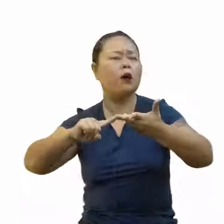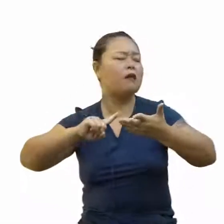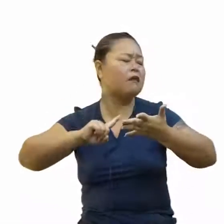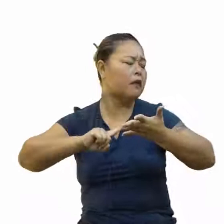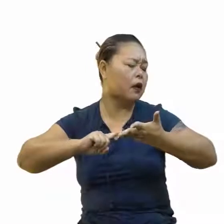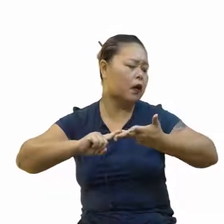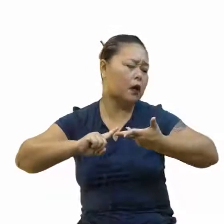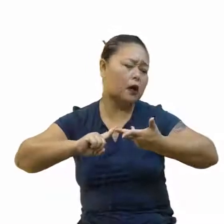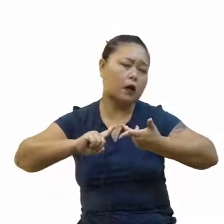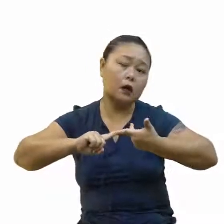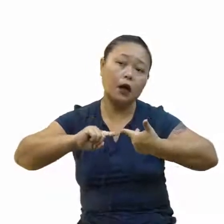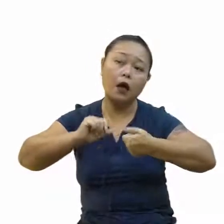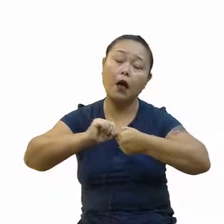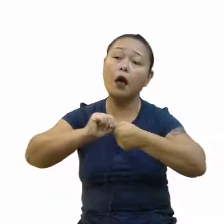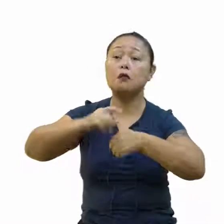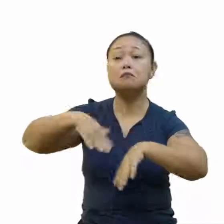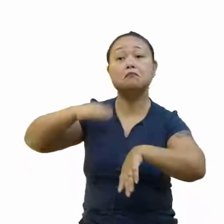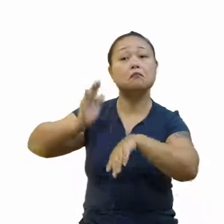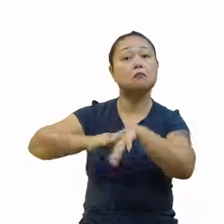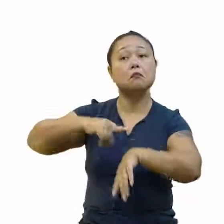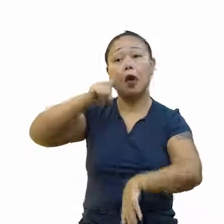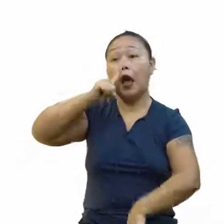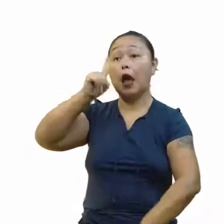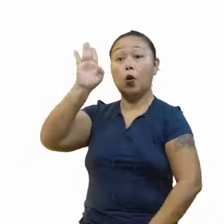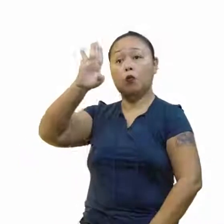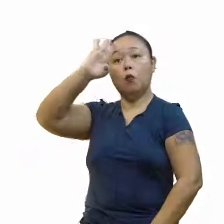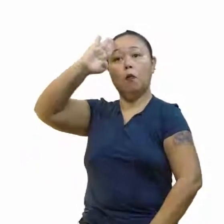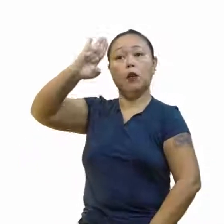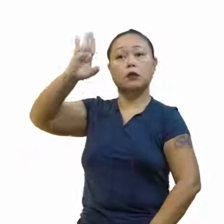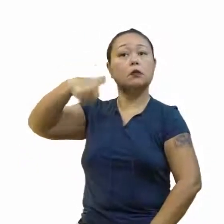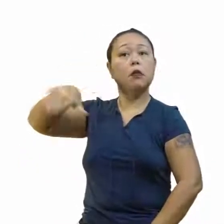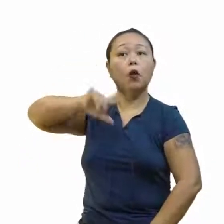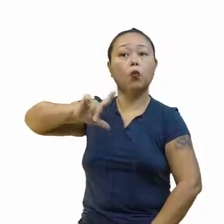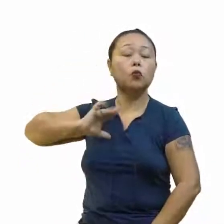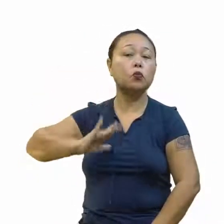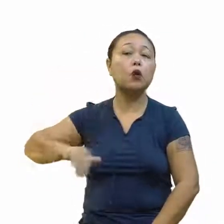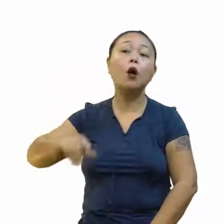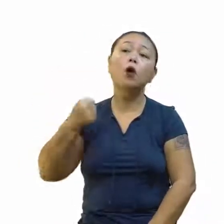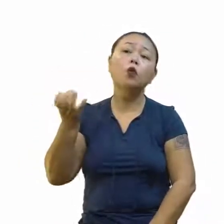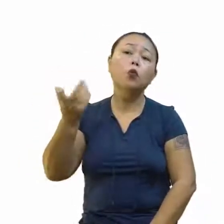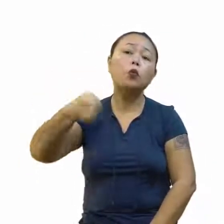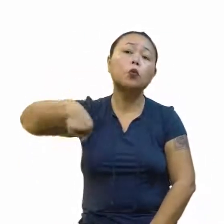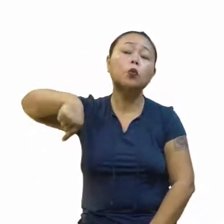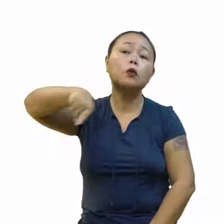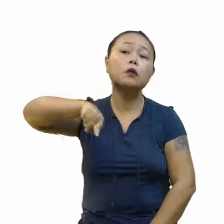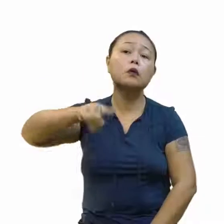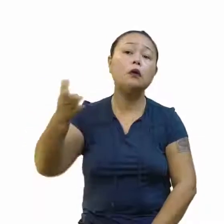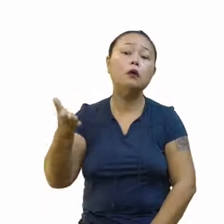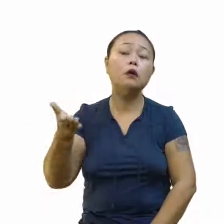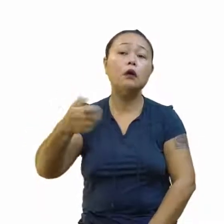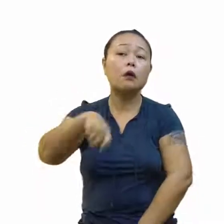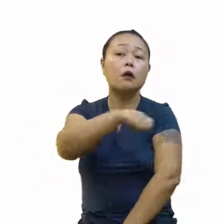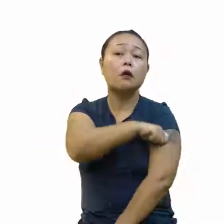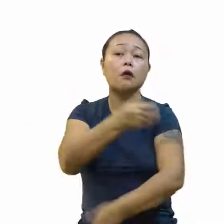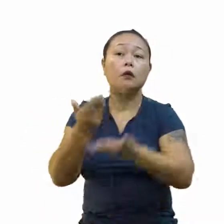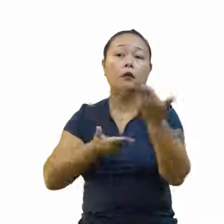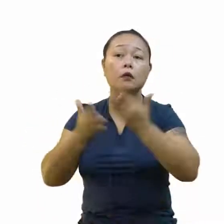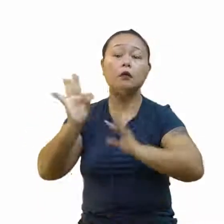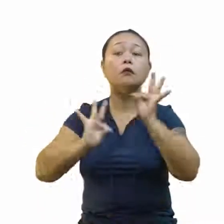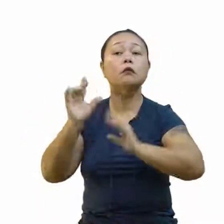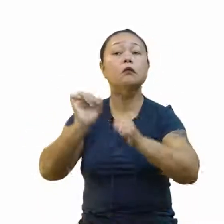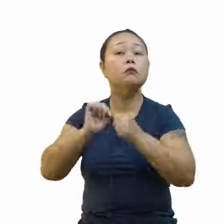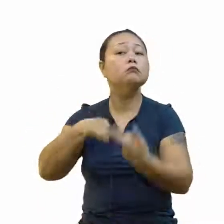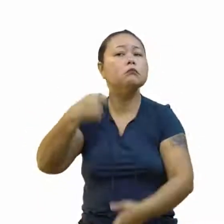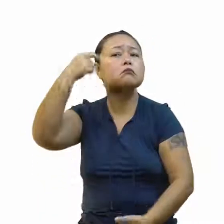os fatores. Eu trouxe aqui só os principais. O que eu quero que você agora, estudante da mediação, reflita aí